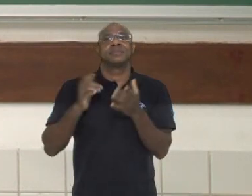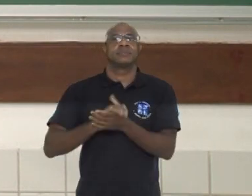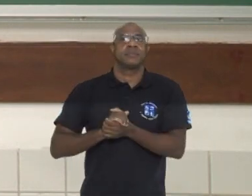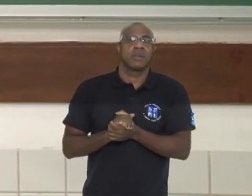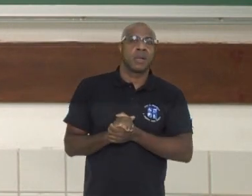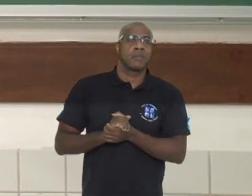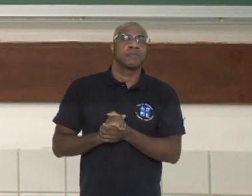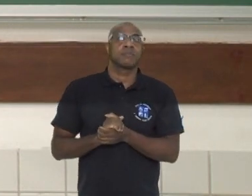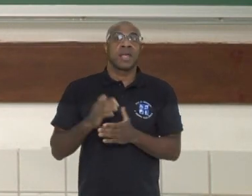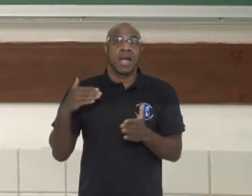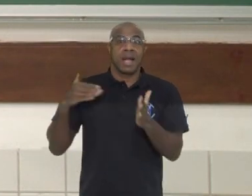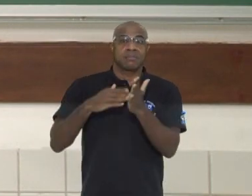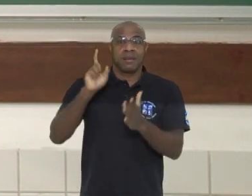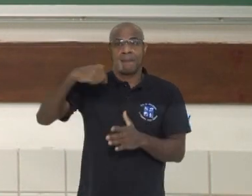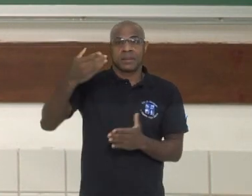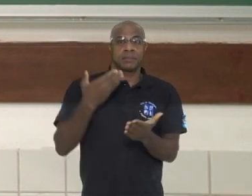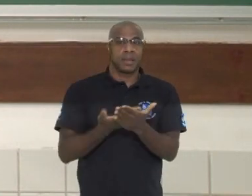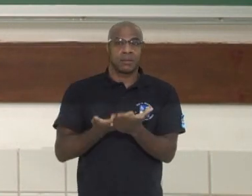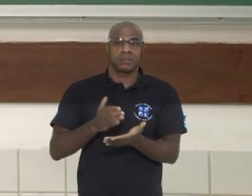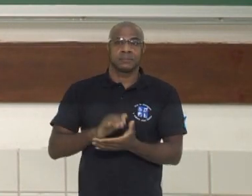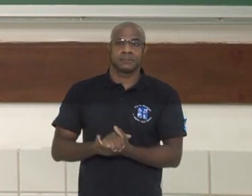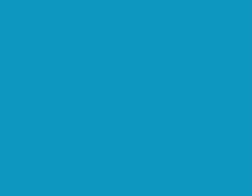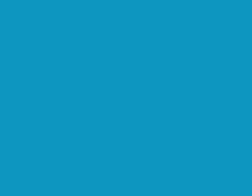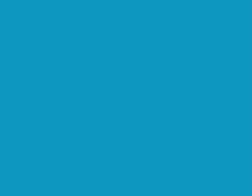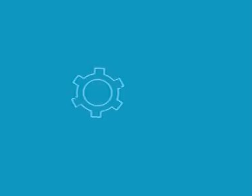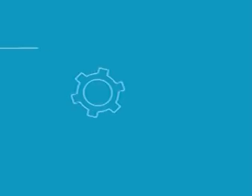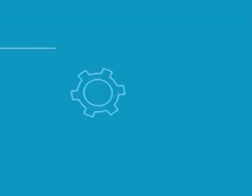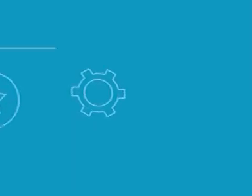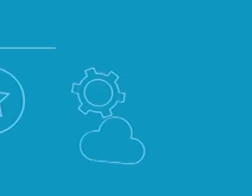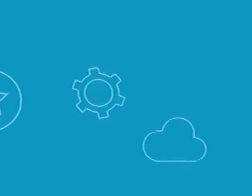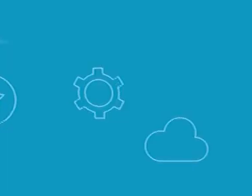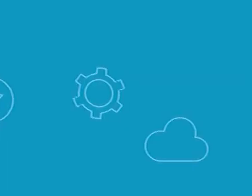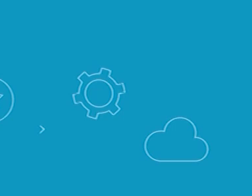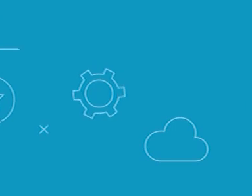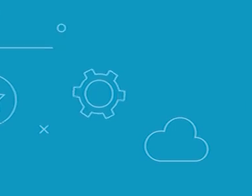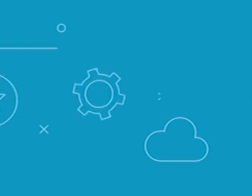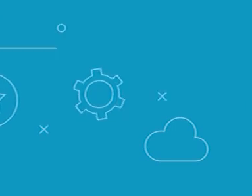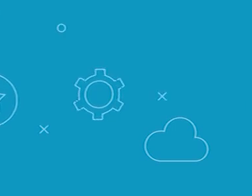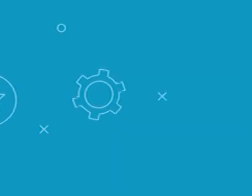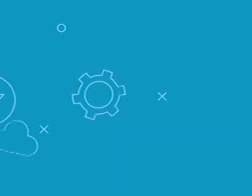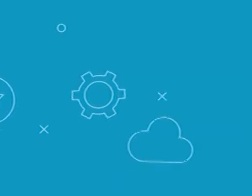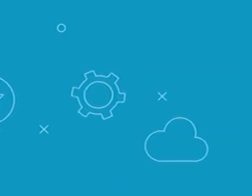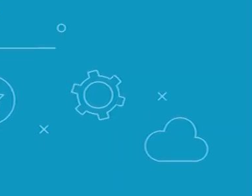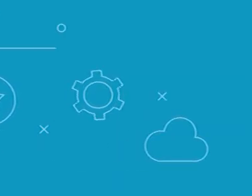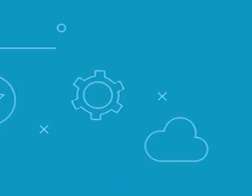Baiana. Até a próxima!